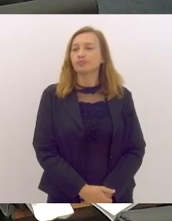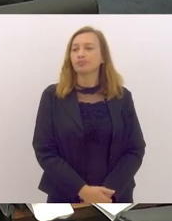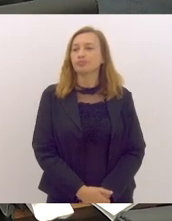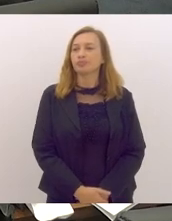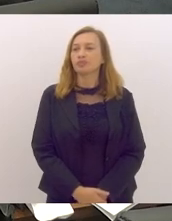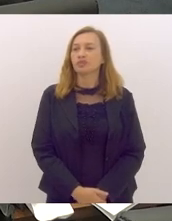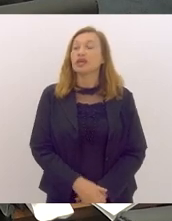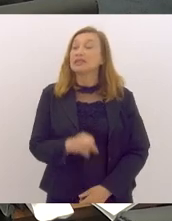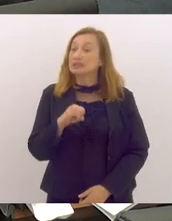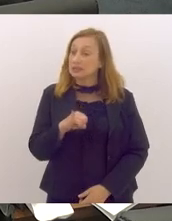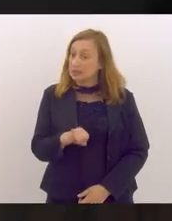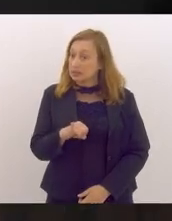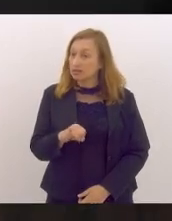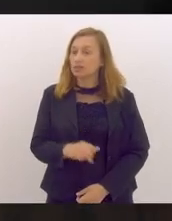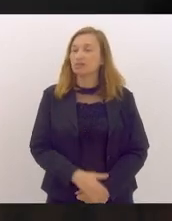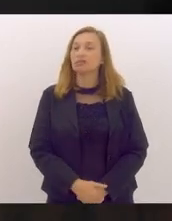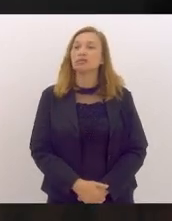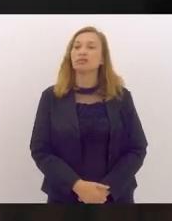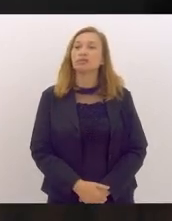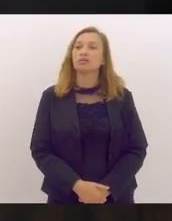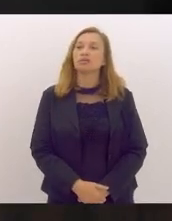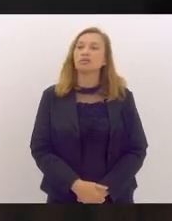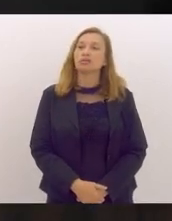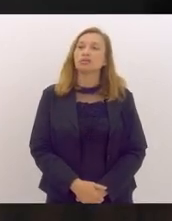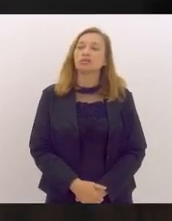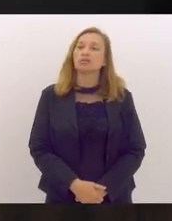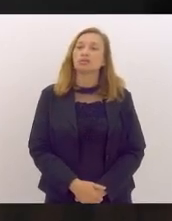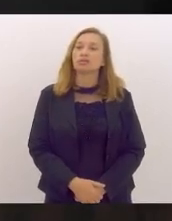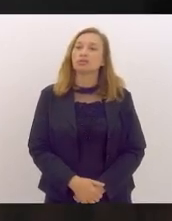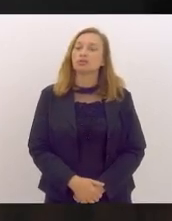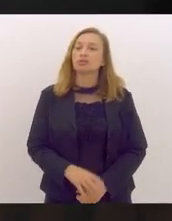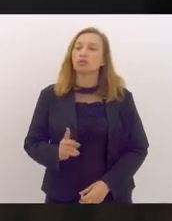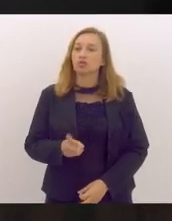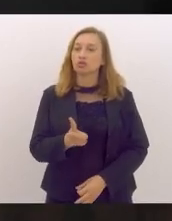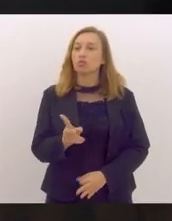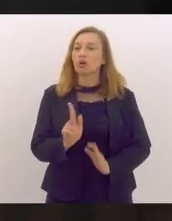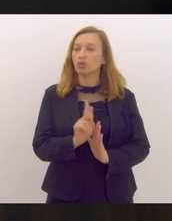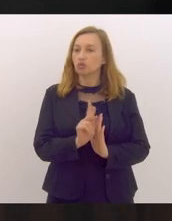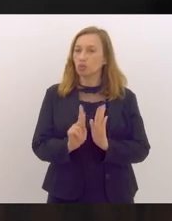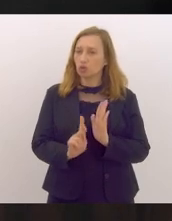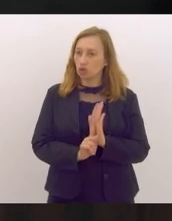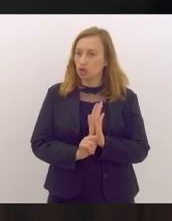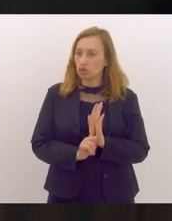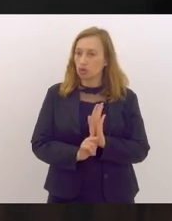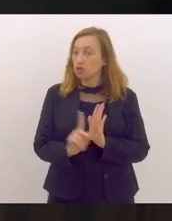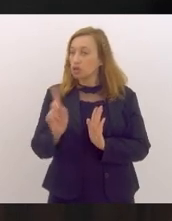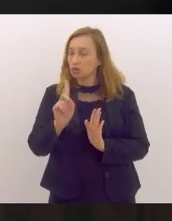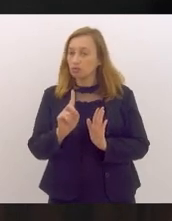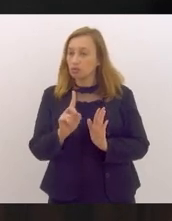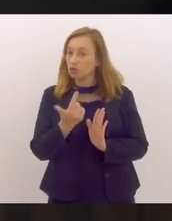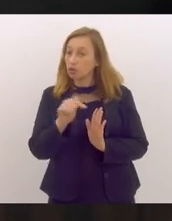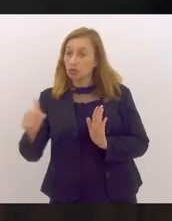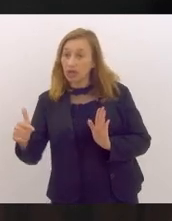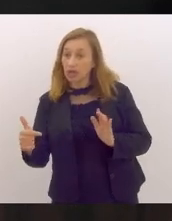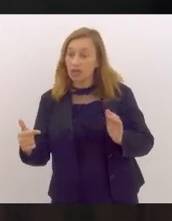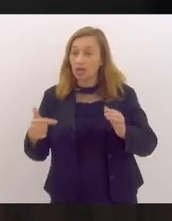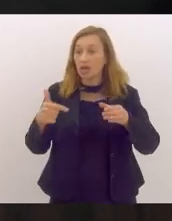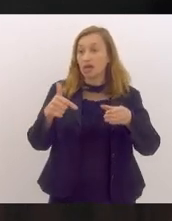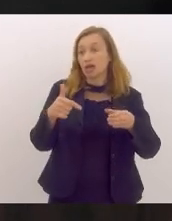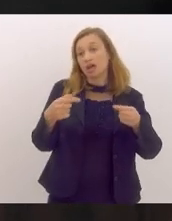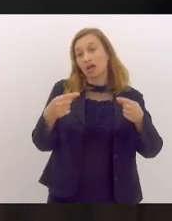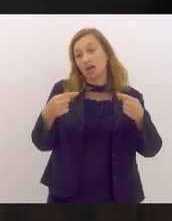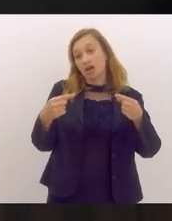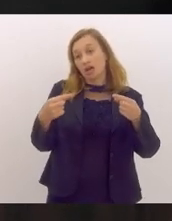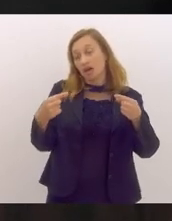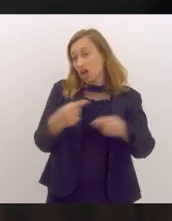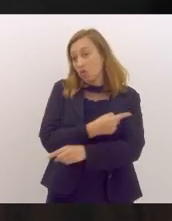Se vamos manter os projetos que não há acordo em votação, porque sabemos que